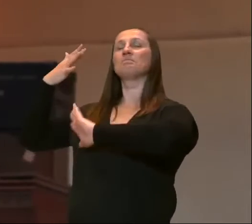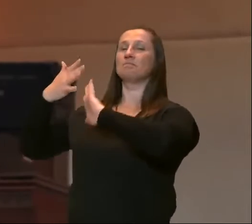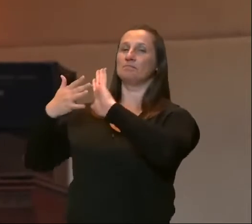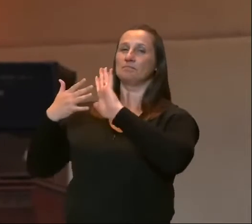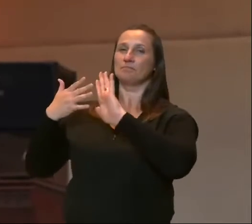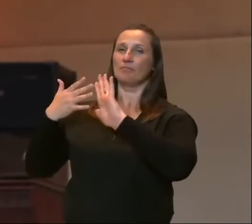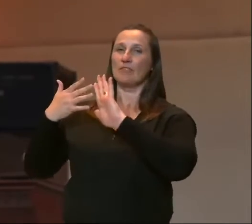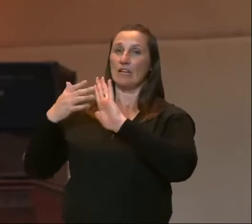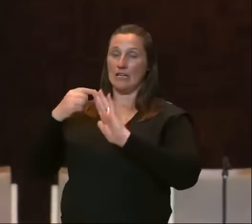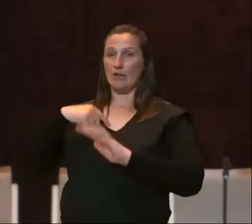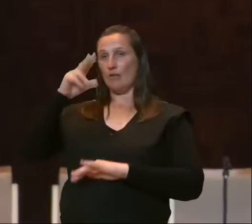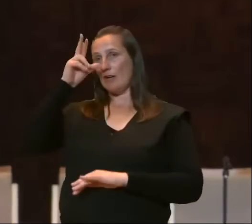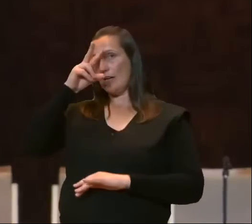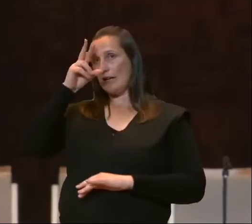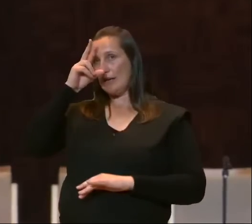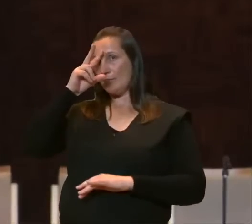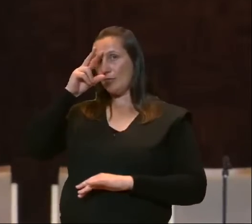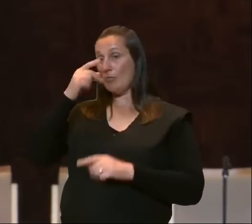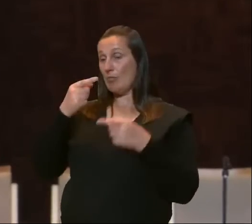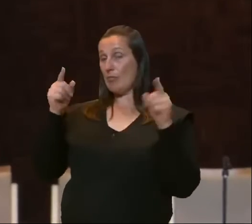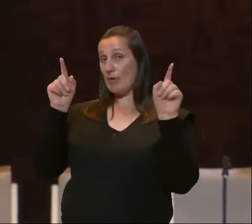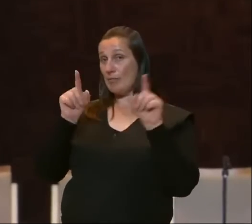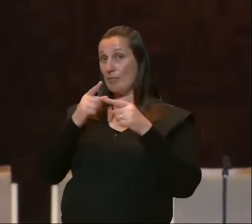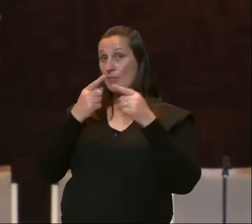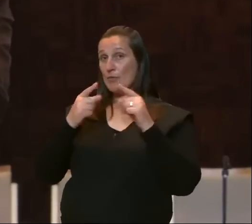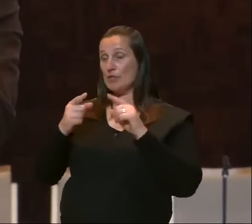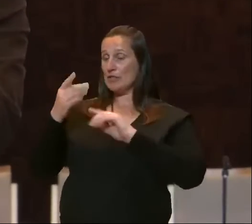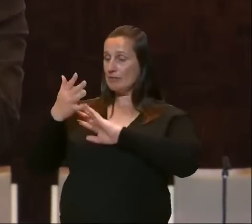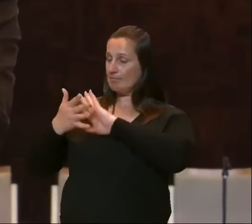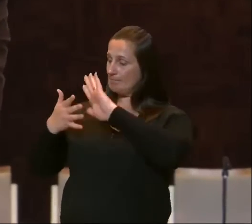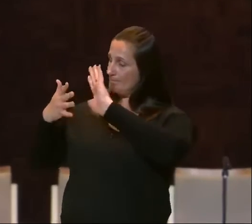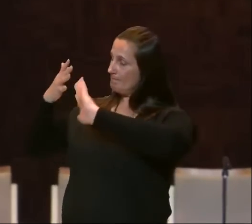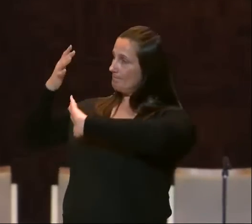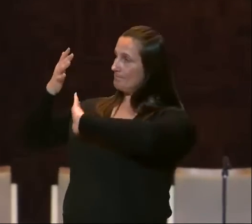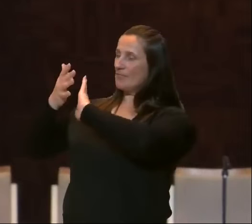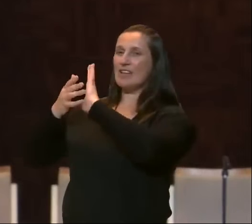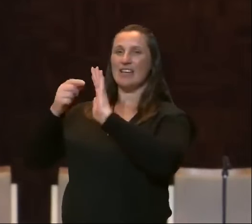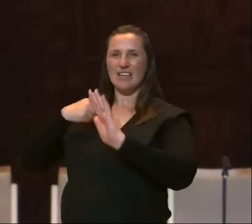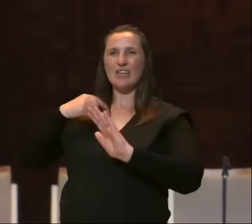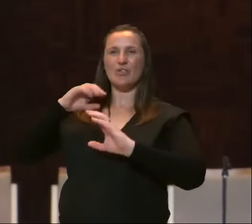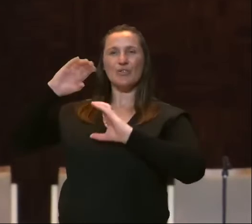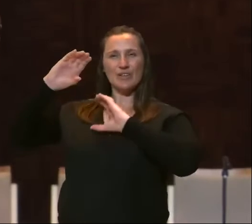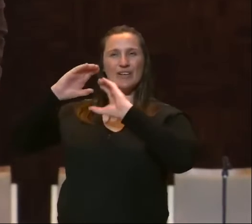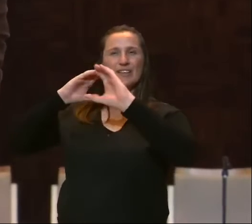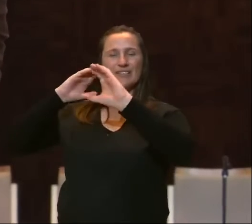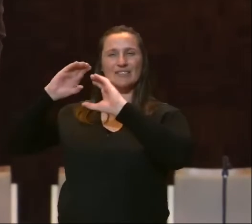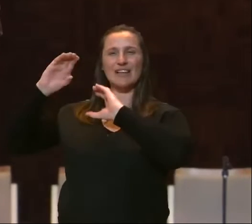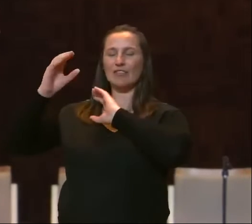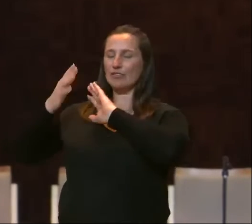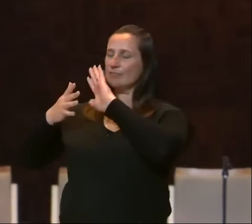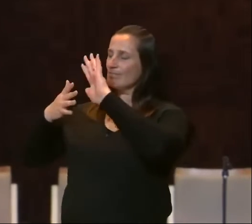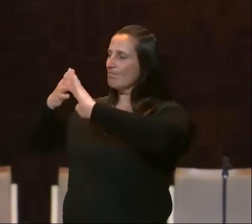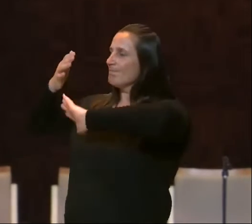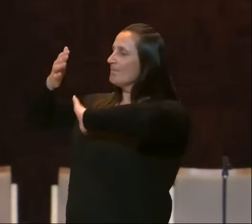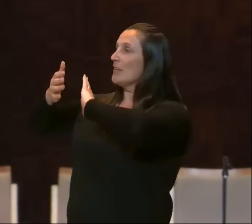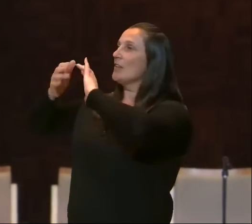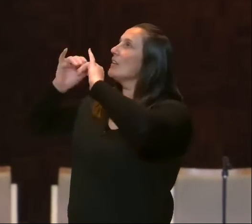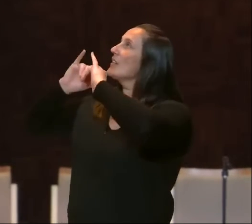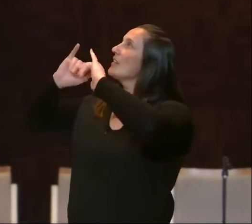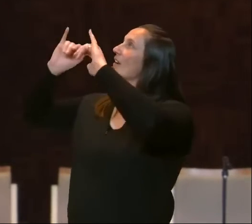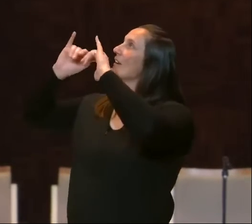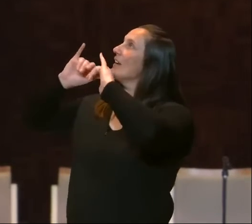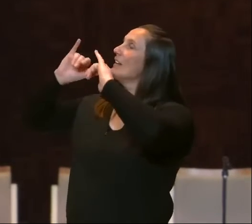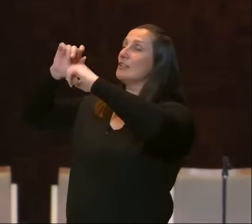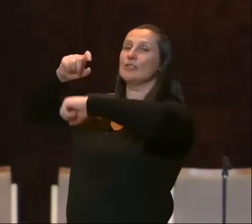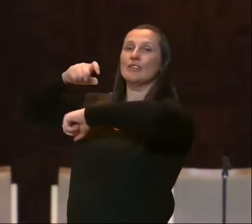Eu lembro de uma canção que marcou uma última estação. E quando eu cantava, era como se eu estivesse declarando: esse